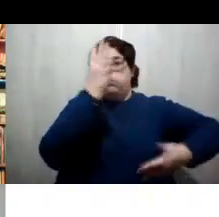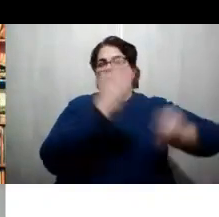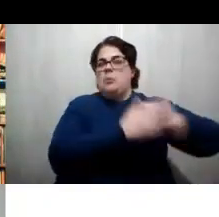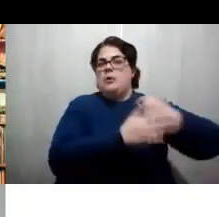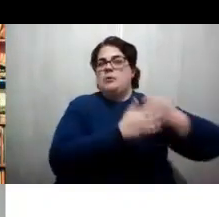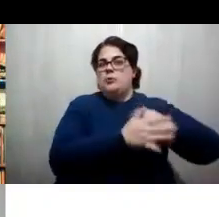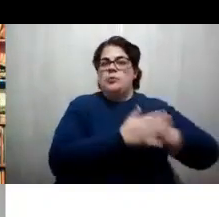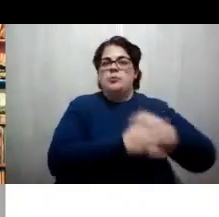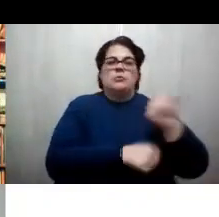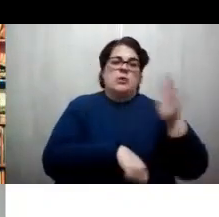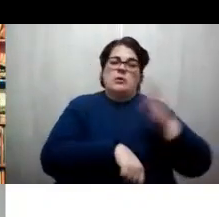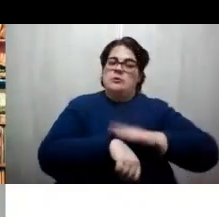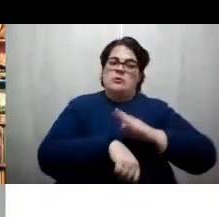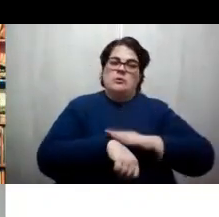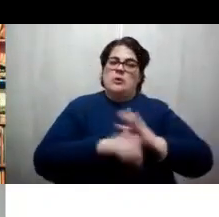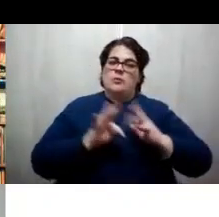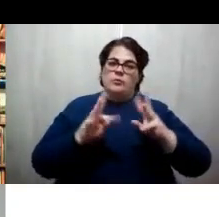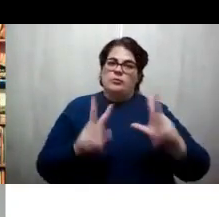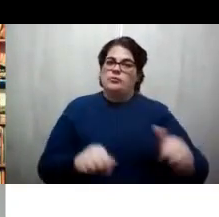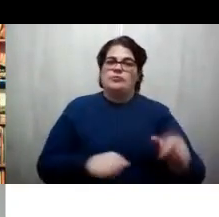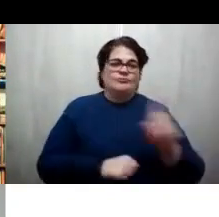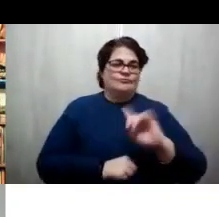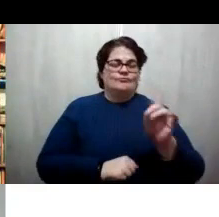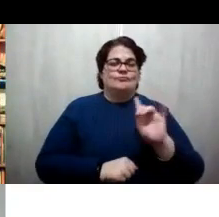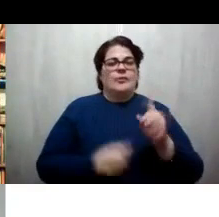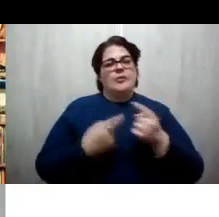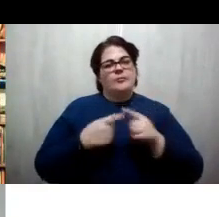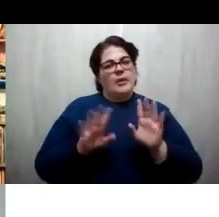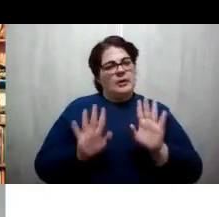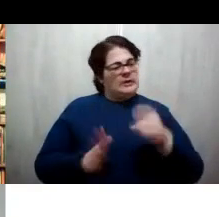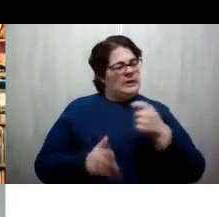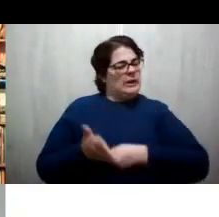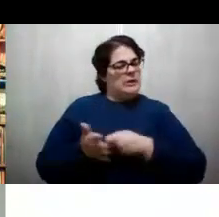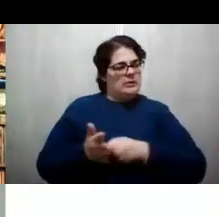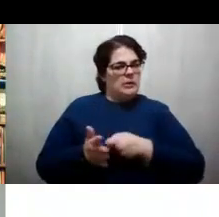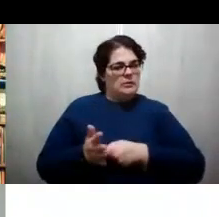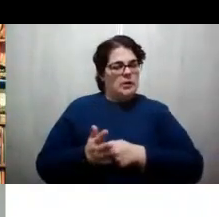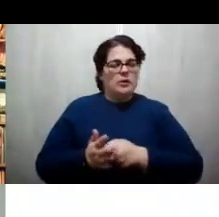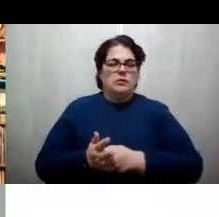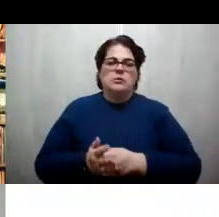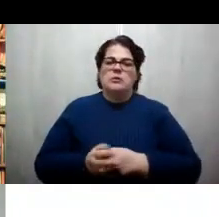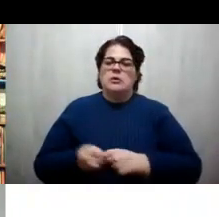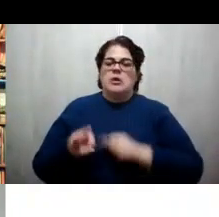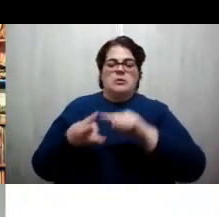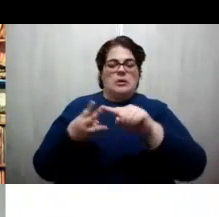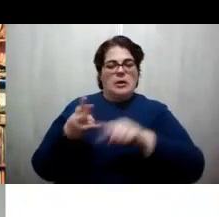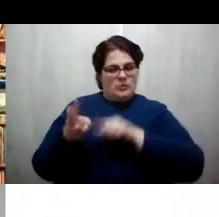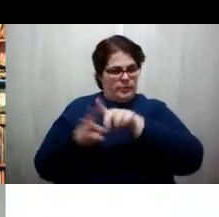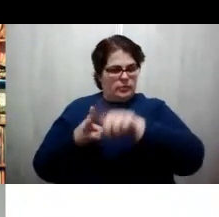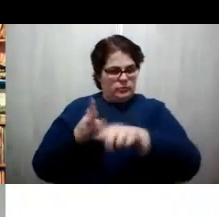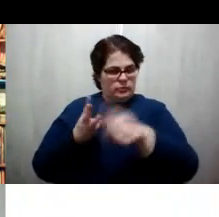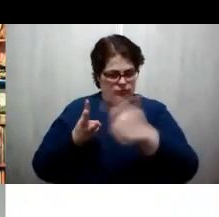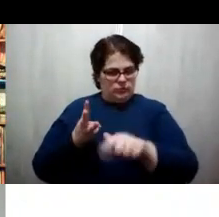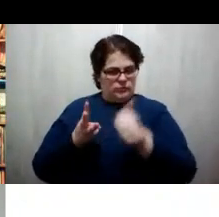não vai conseguir dar conta de tudo, mas vamos tentar fazer um último bloco de três perguntas, pode ser,